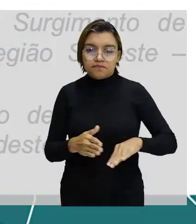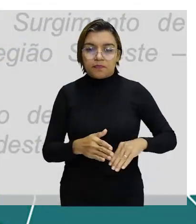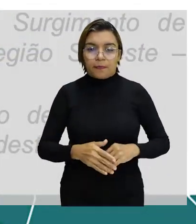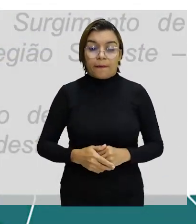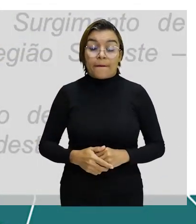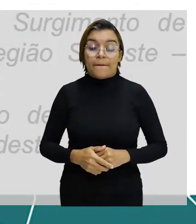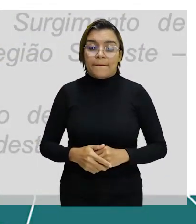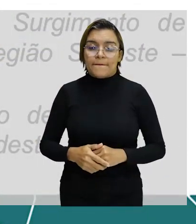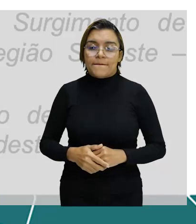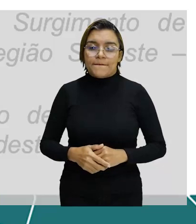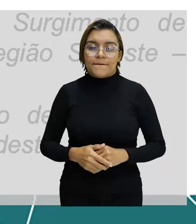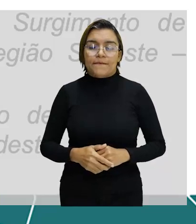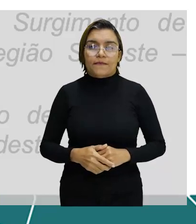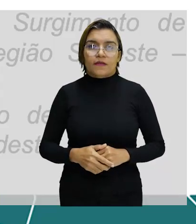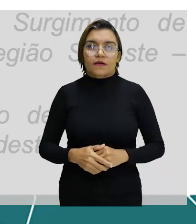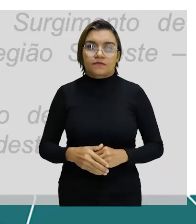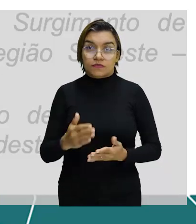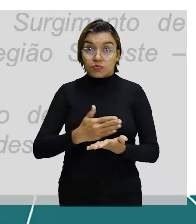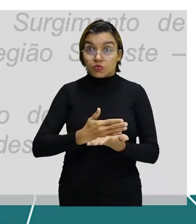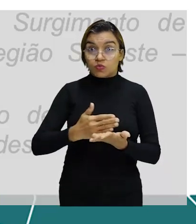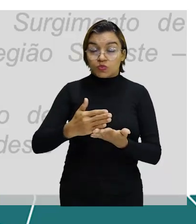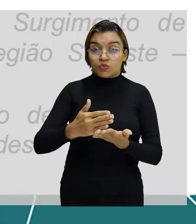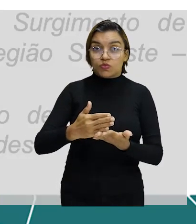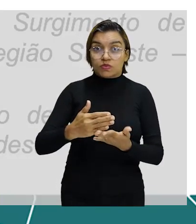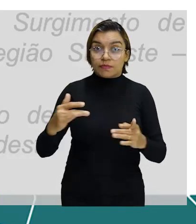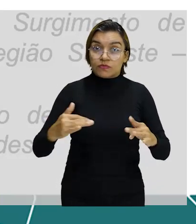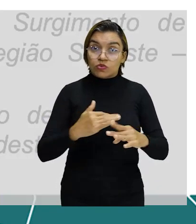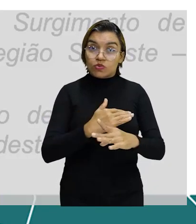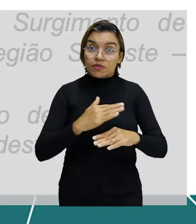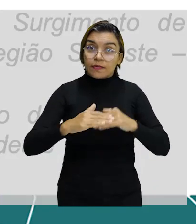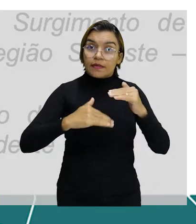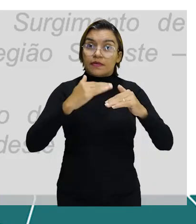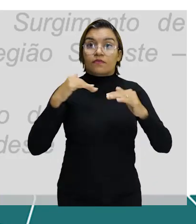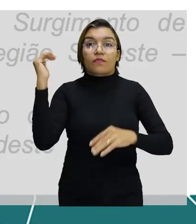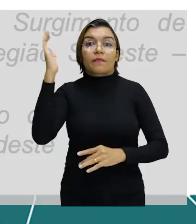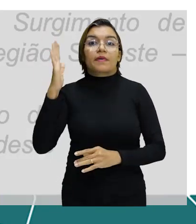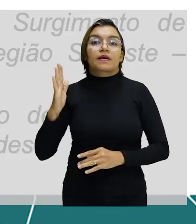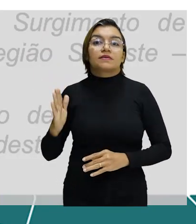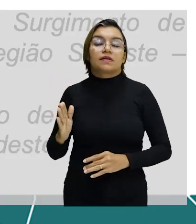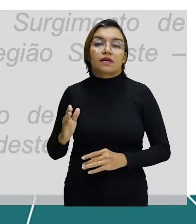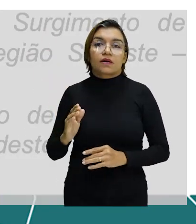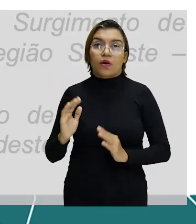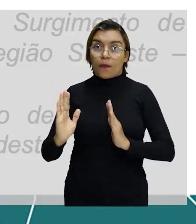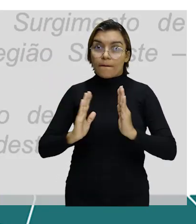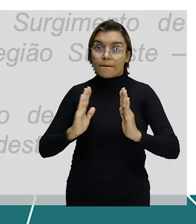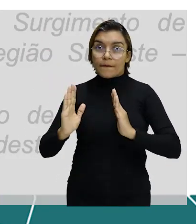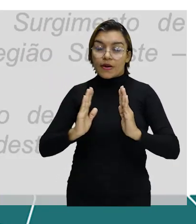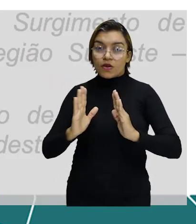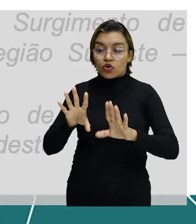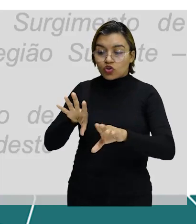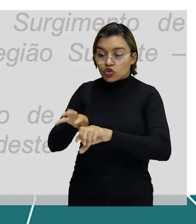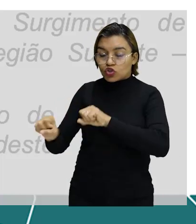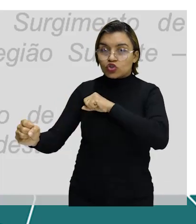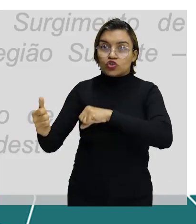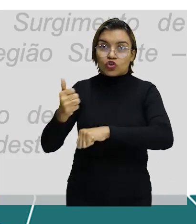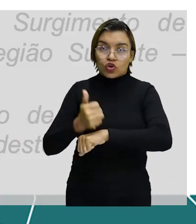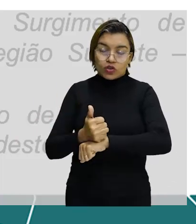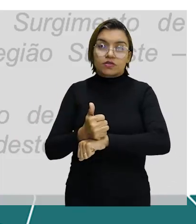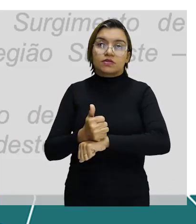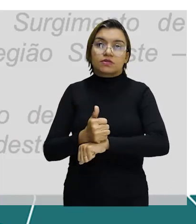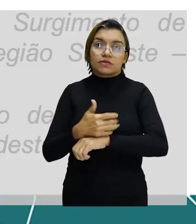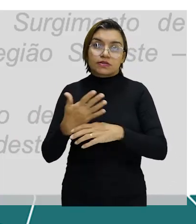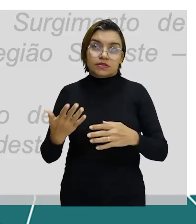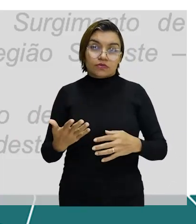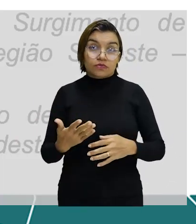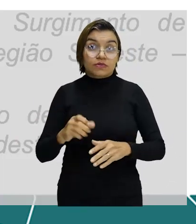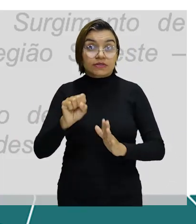galera, tá? O início de fato da urbanização brasileira vai acontecer com o seu período de colonização e a expansão e